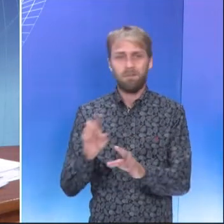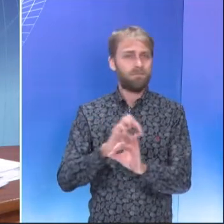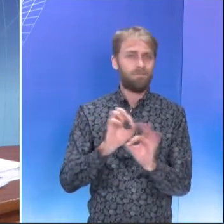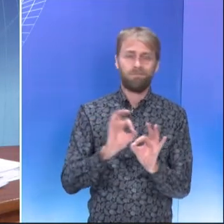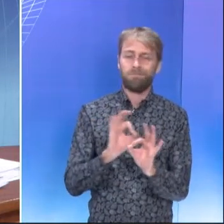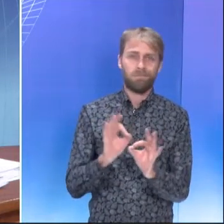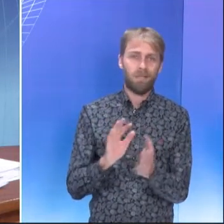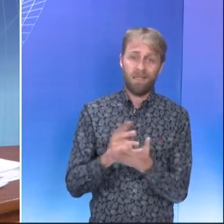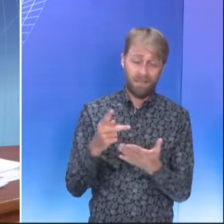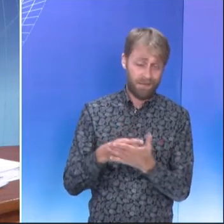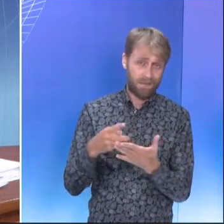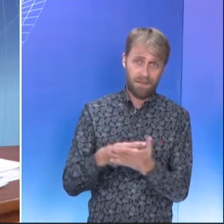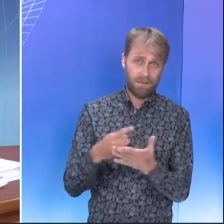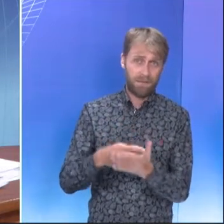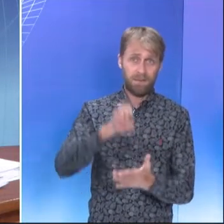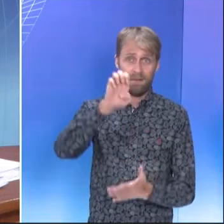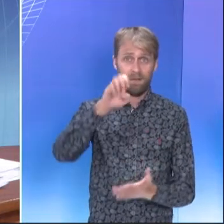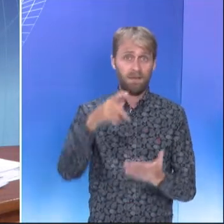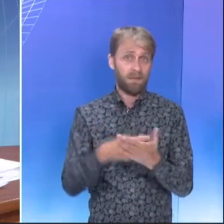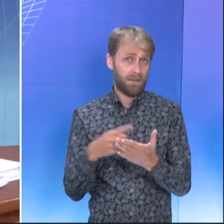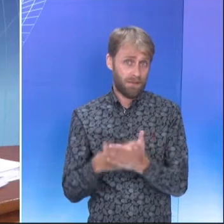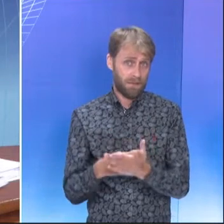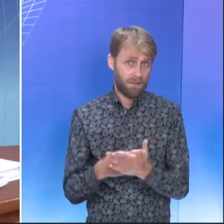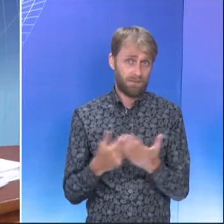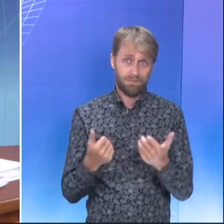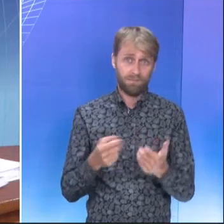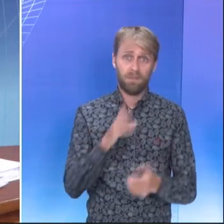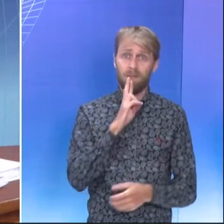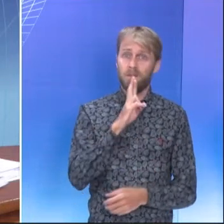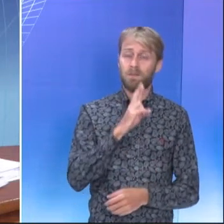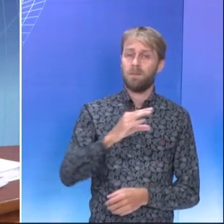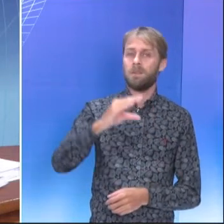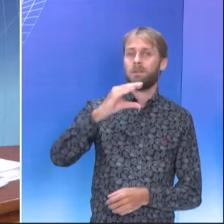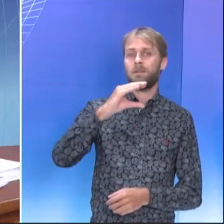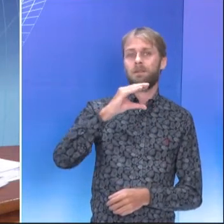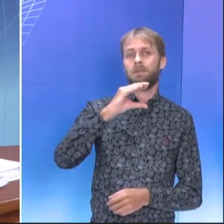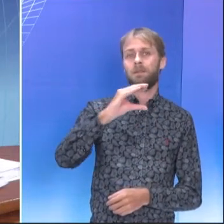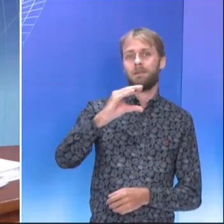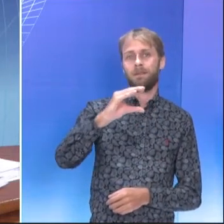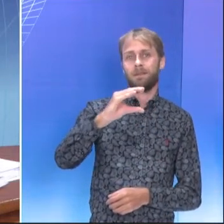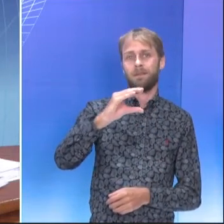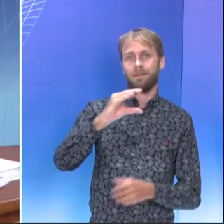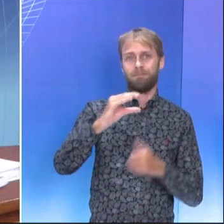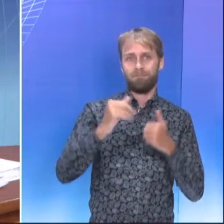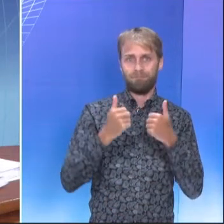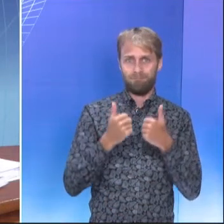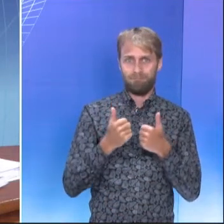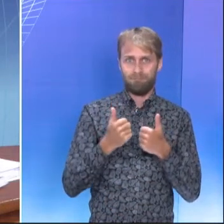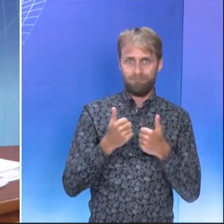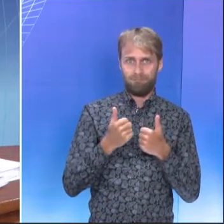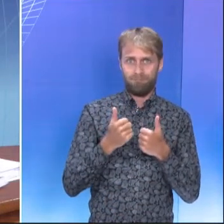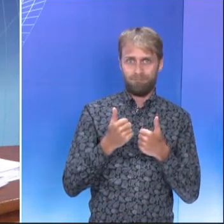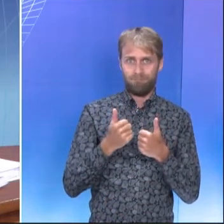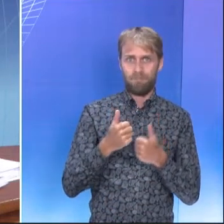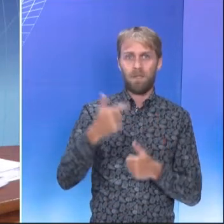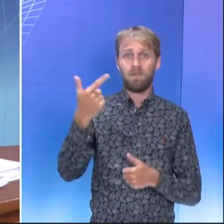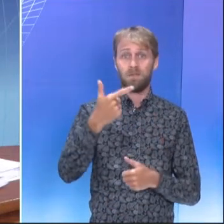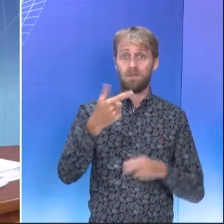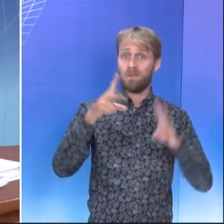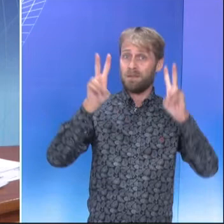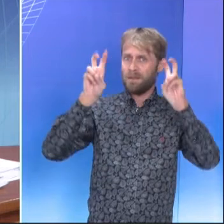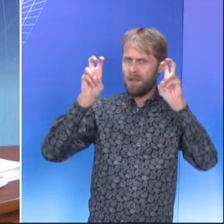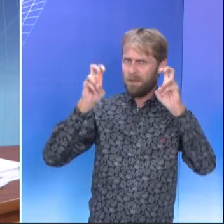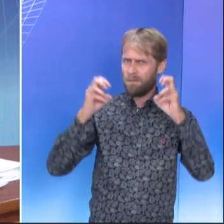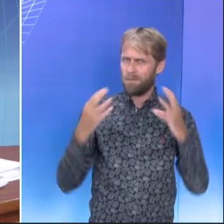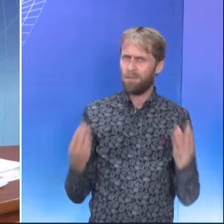alternativa estaria incorreta também, e a resposta correta, como eu falei anteriormente, é a C, né? Esses dois temas, então, são